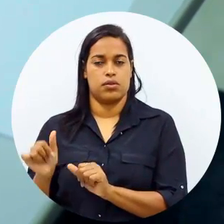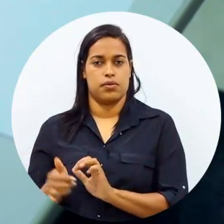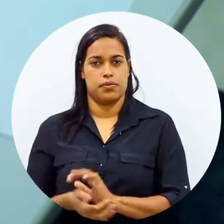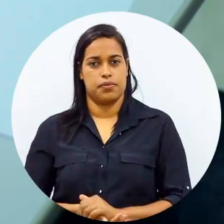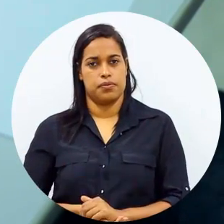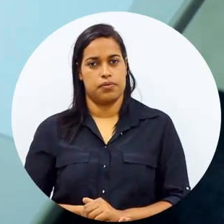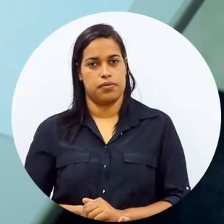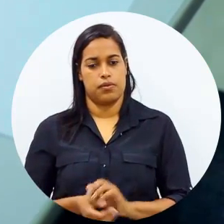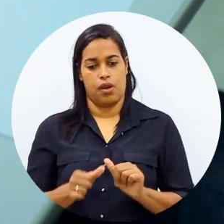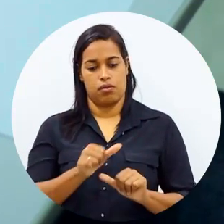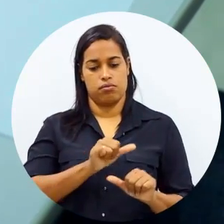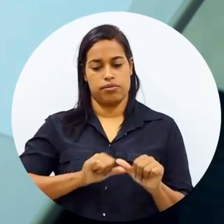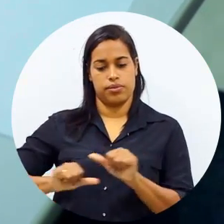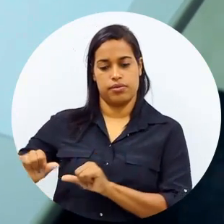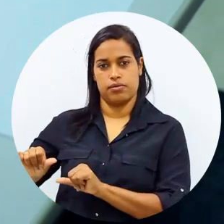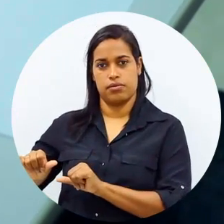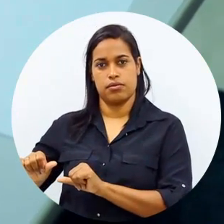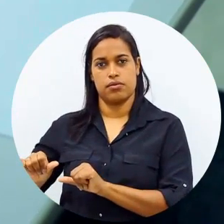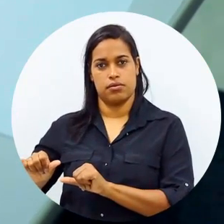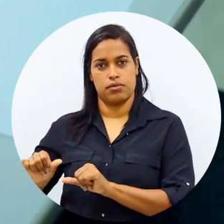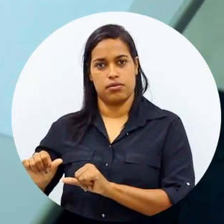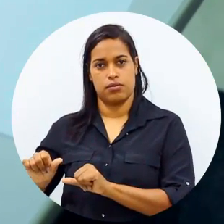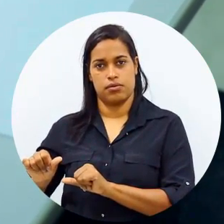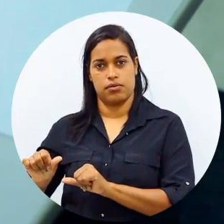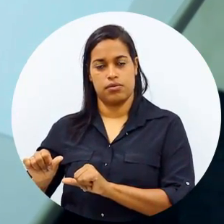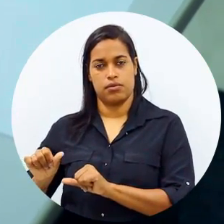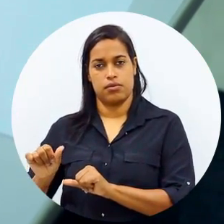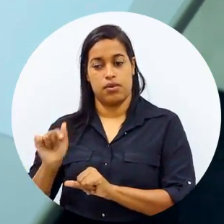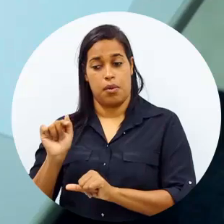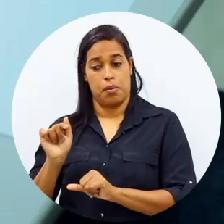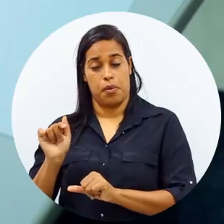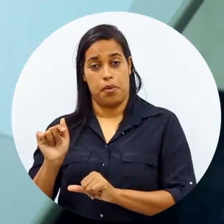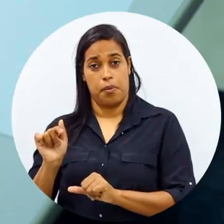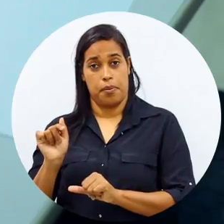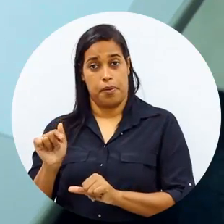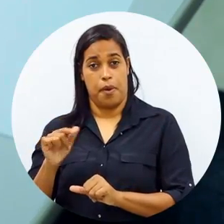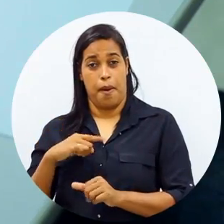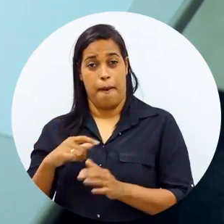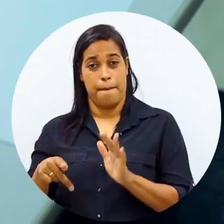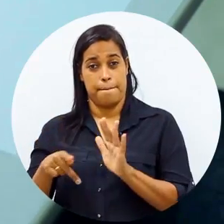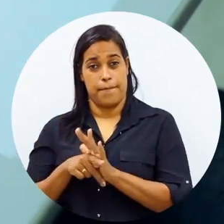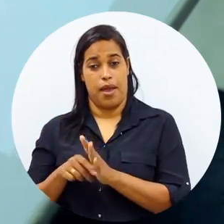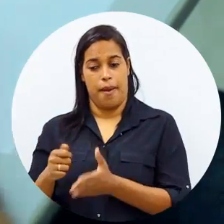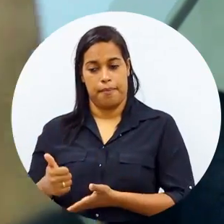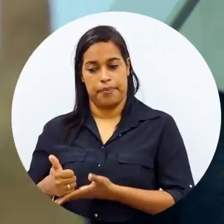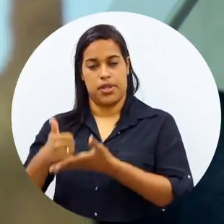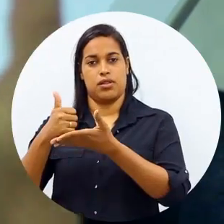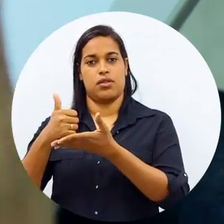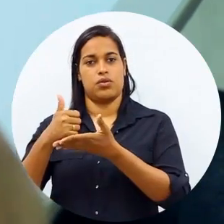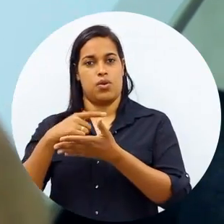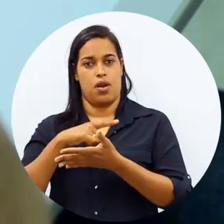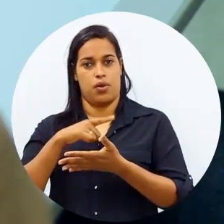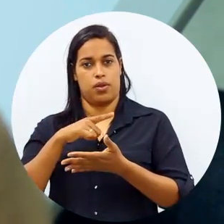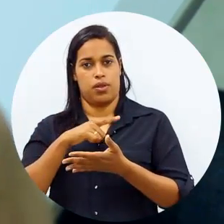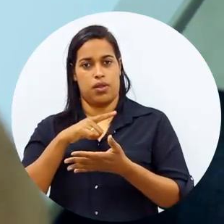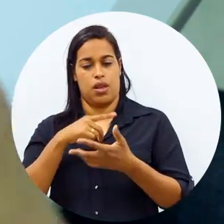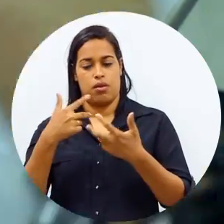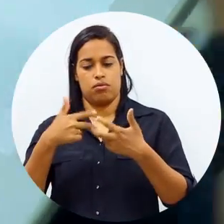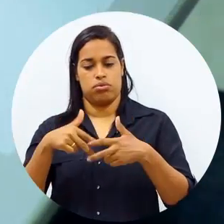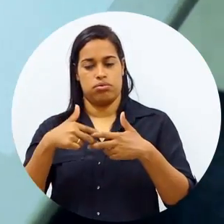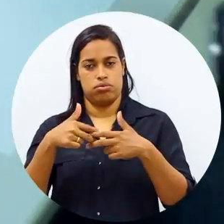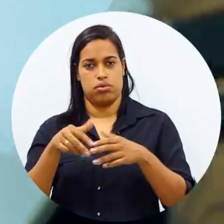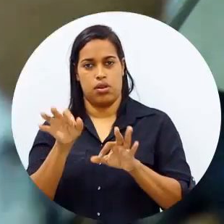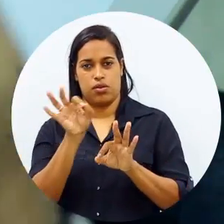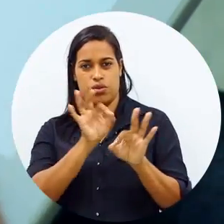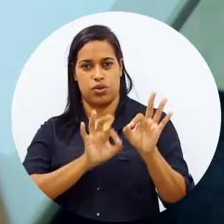meu arranjo para a ponta do meu aparador e eu teria uma